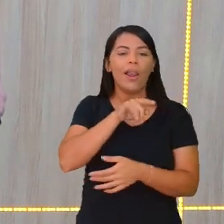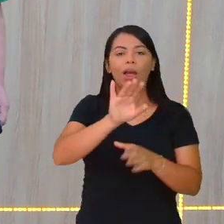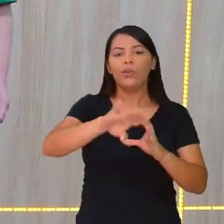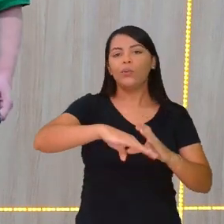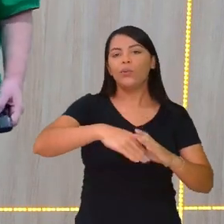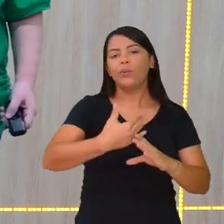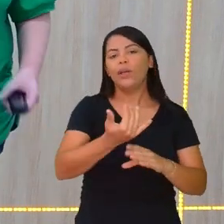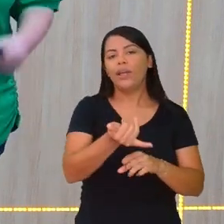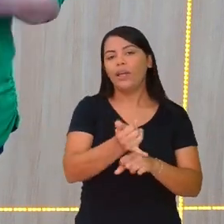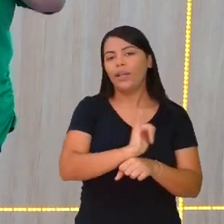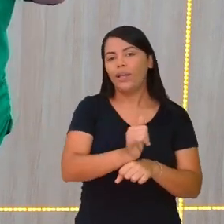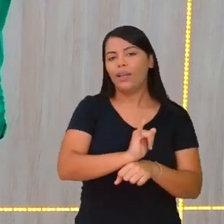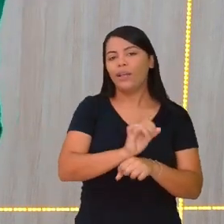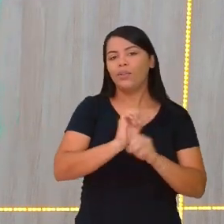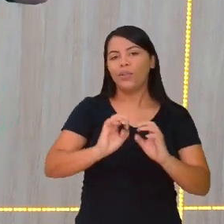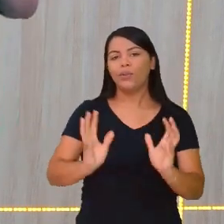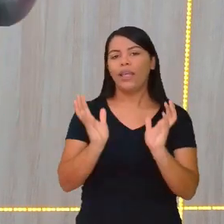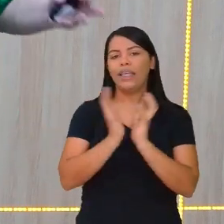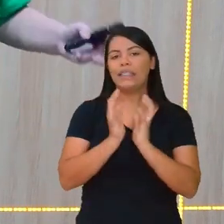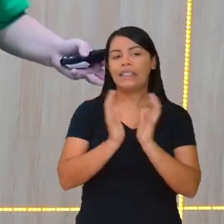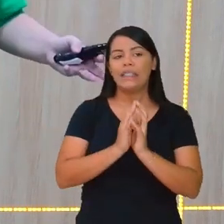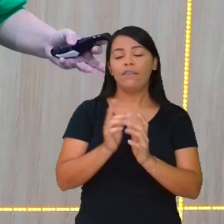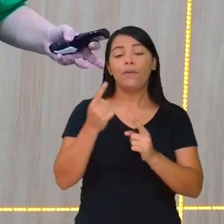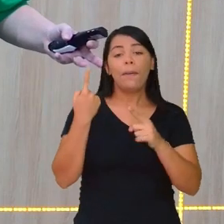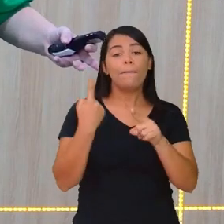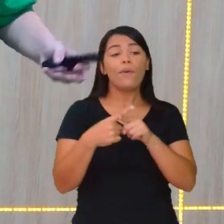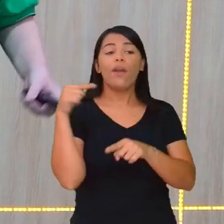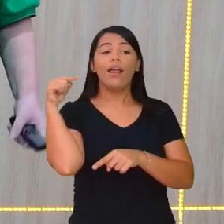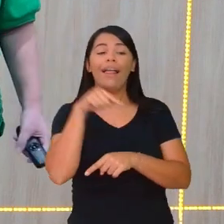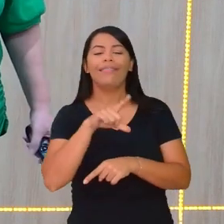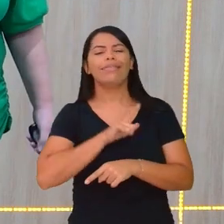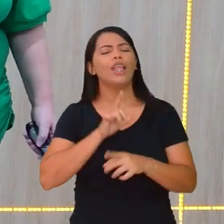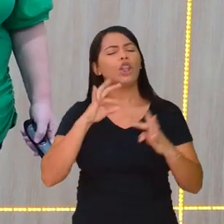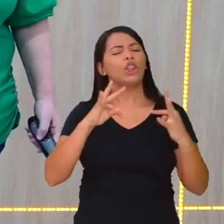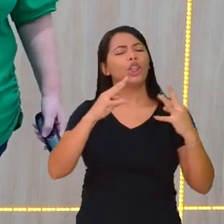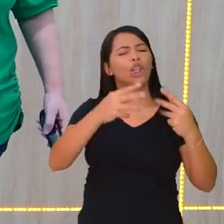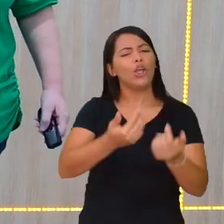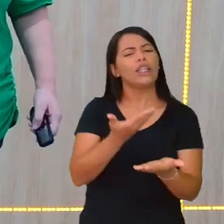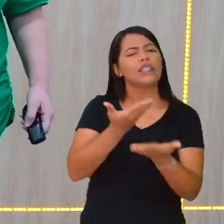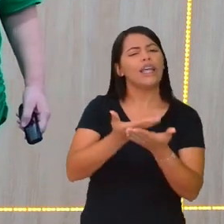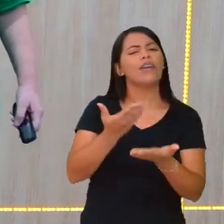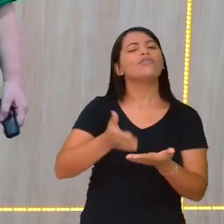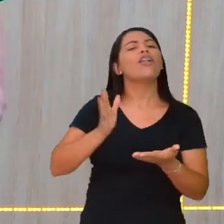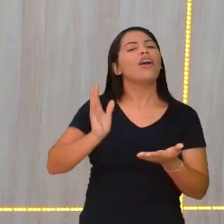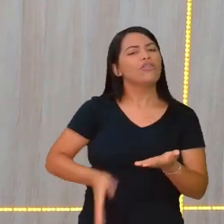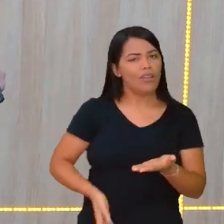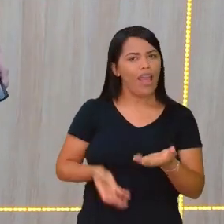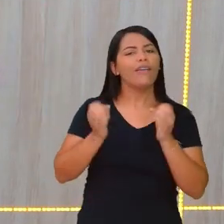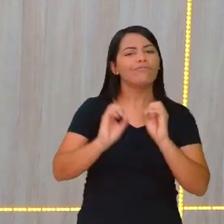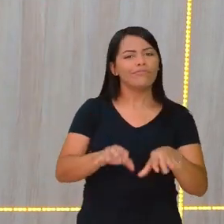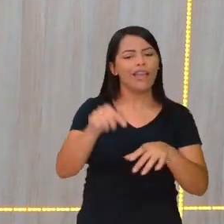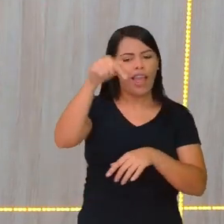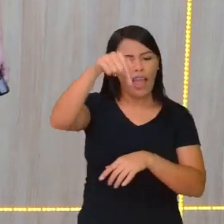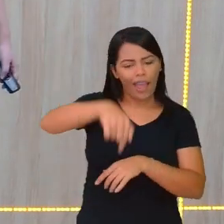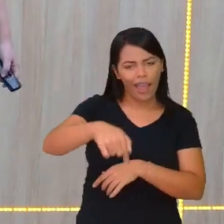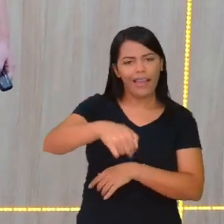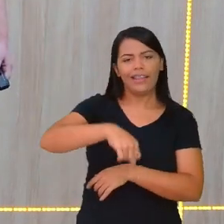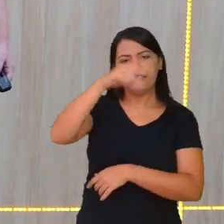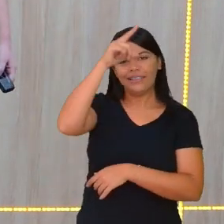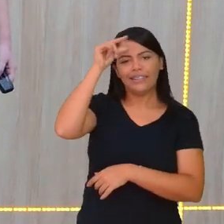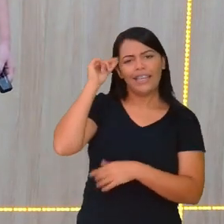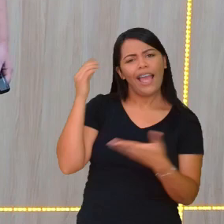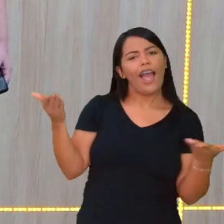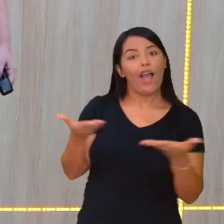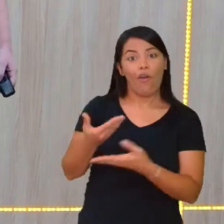YouTube. Por quê? Lá você tem todas as aulas que foram dadas aqui no EMAD, tá? Aqui agora,